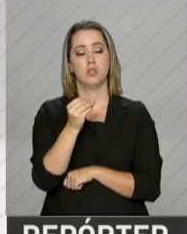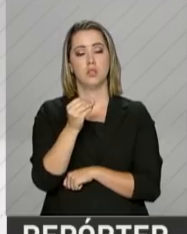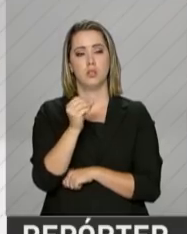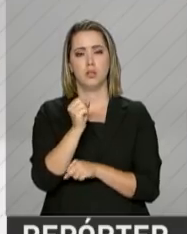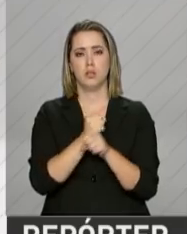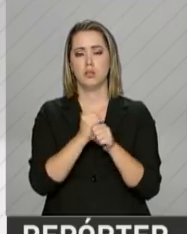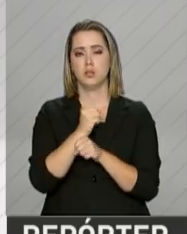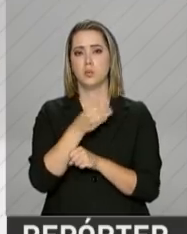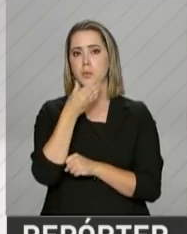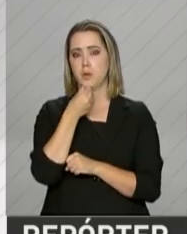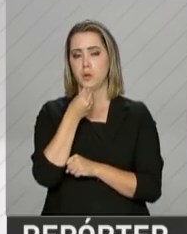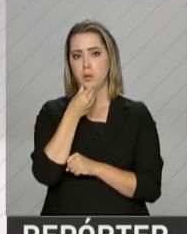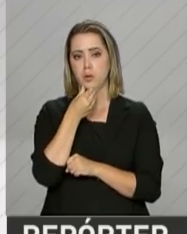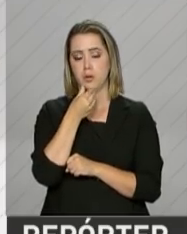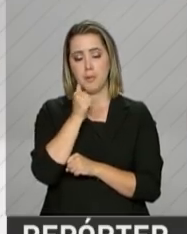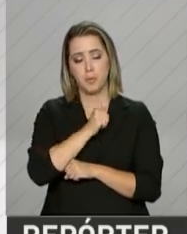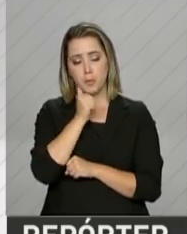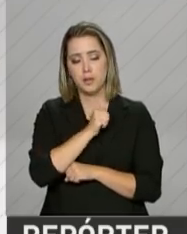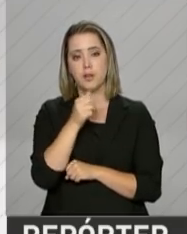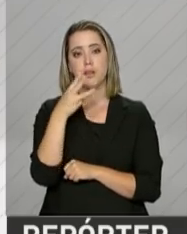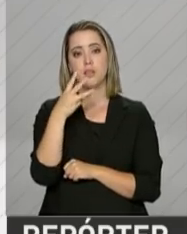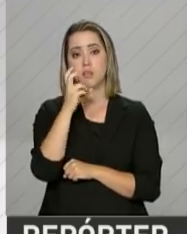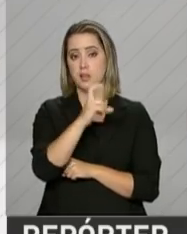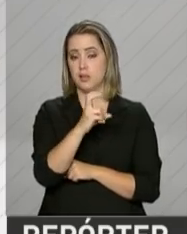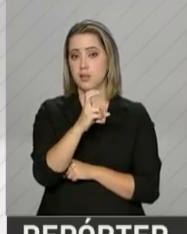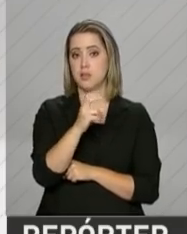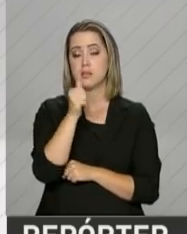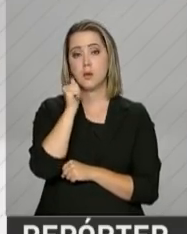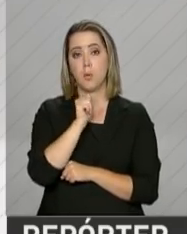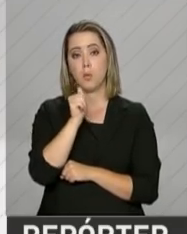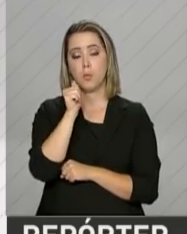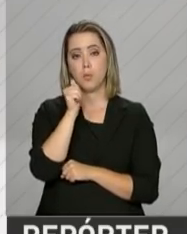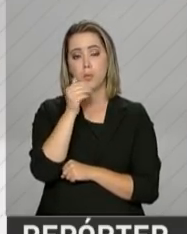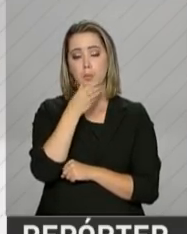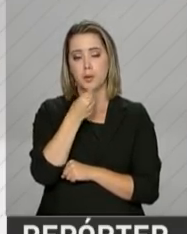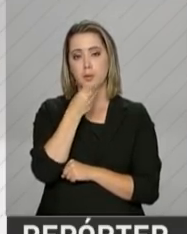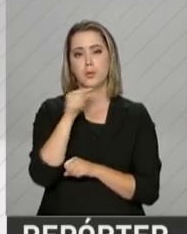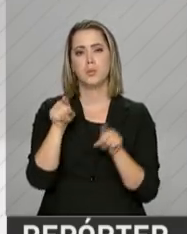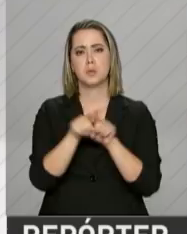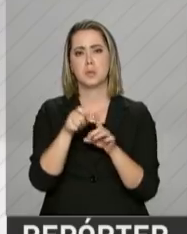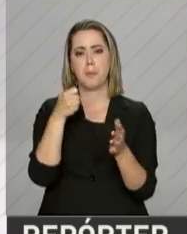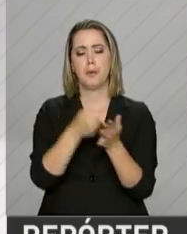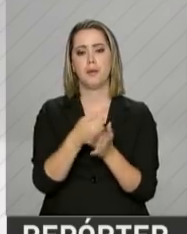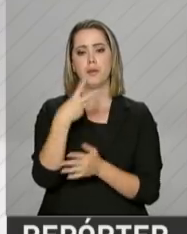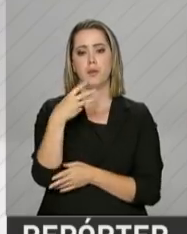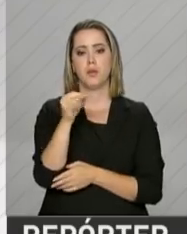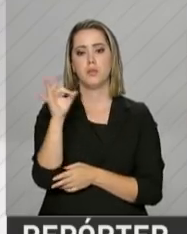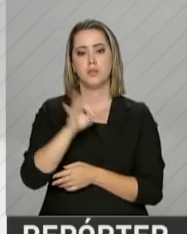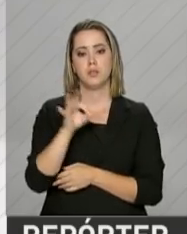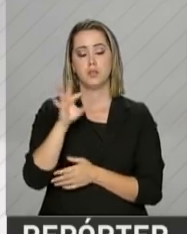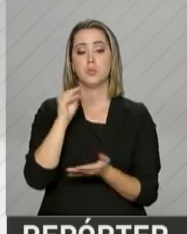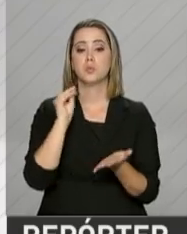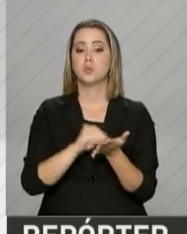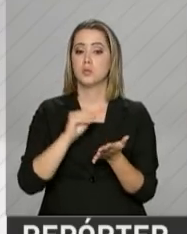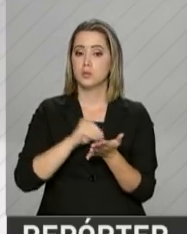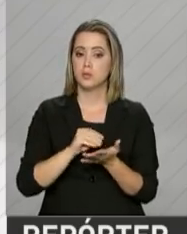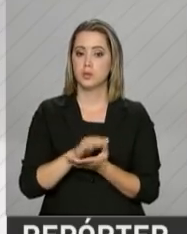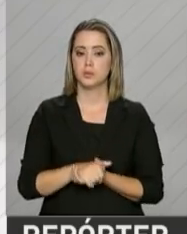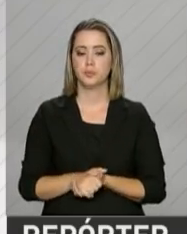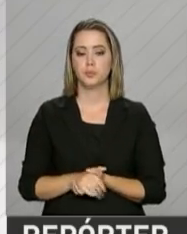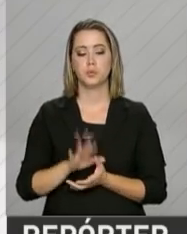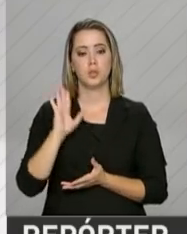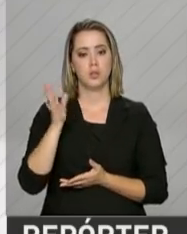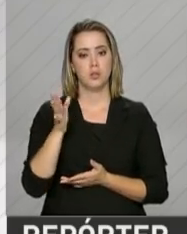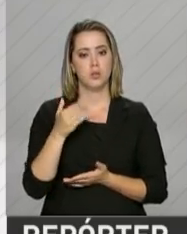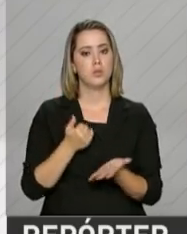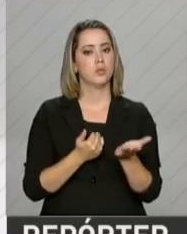e de 35 anos para homens terá de pagar um pedágio de 30% sobre o período que faltar já